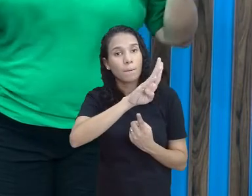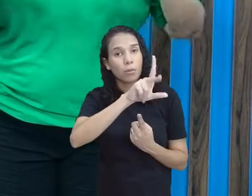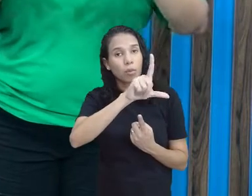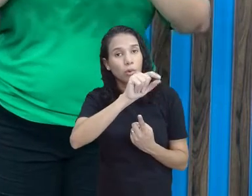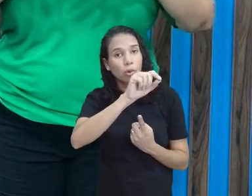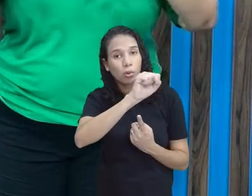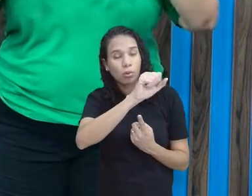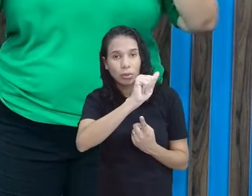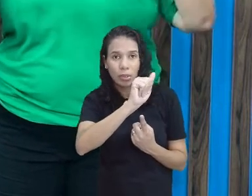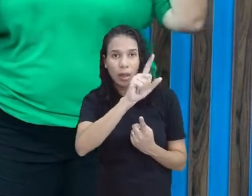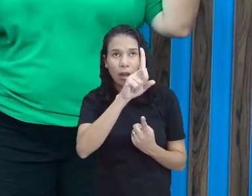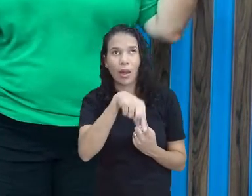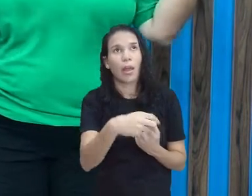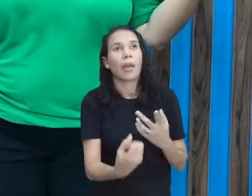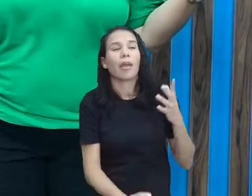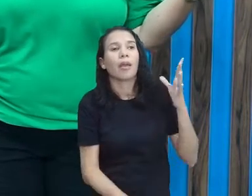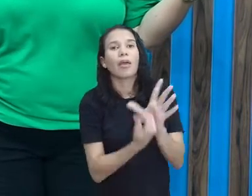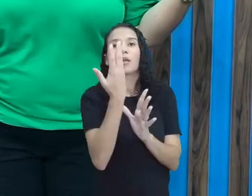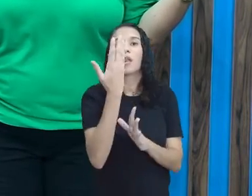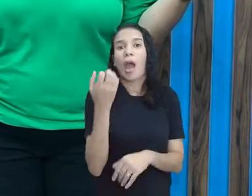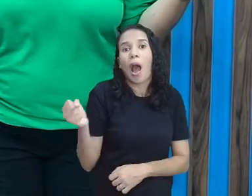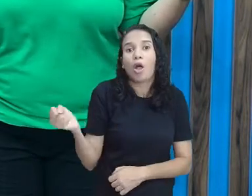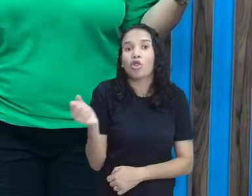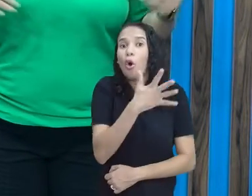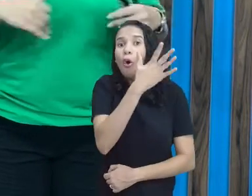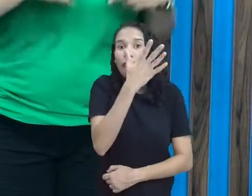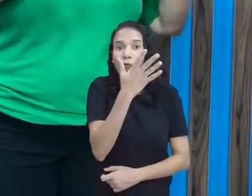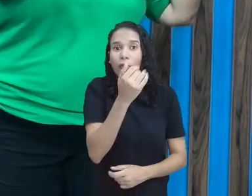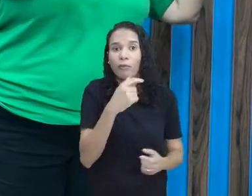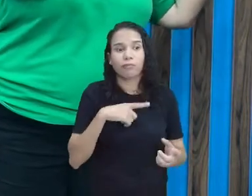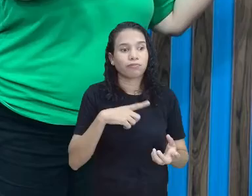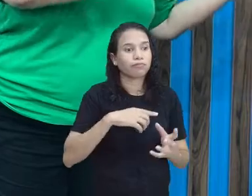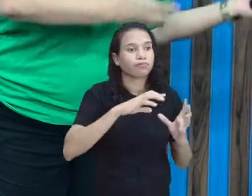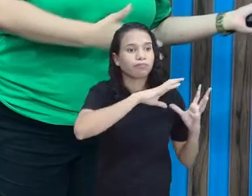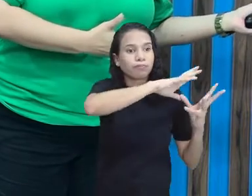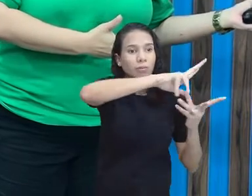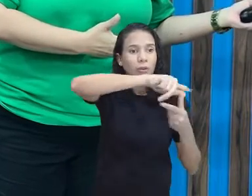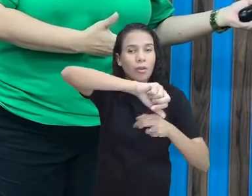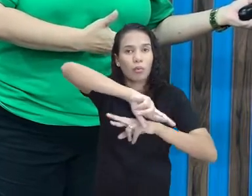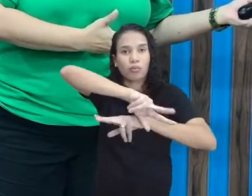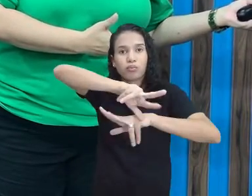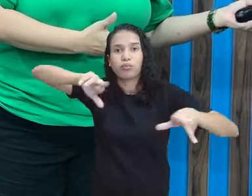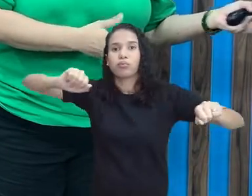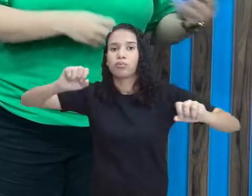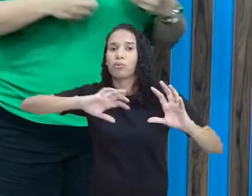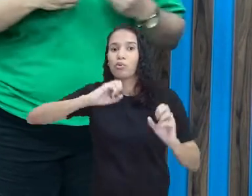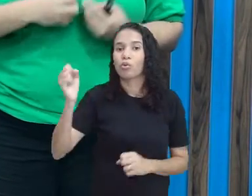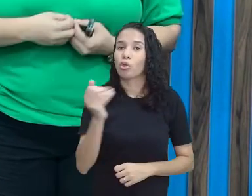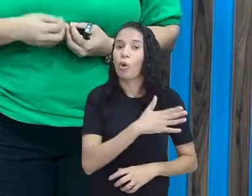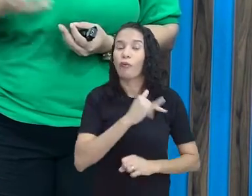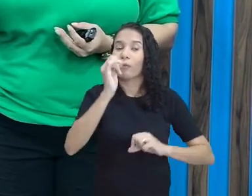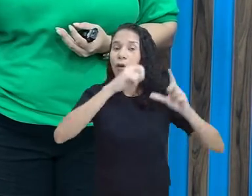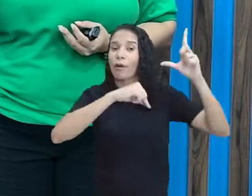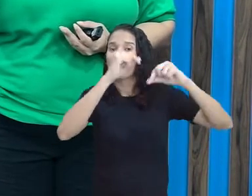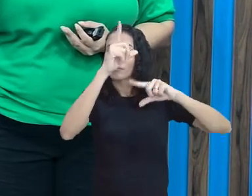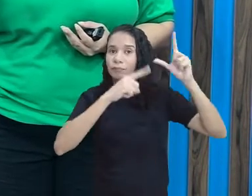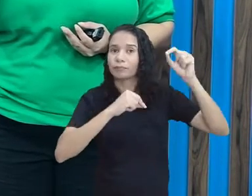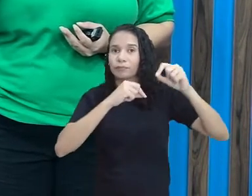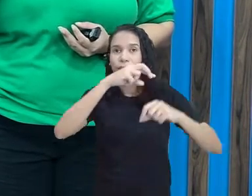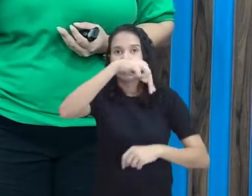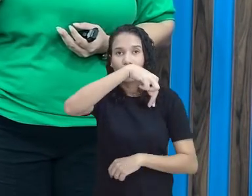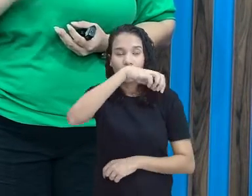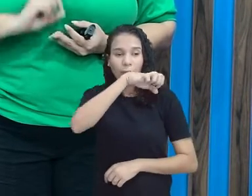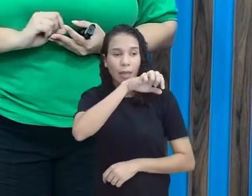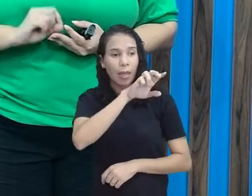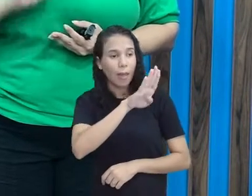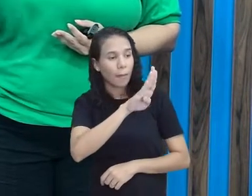gente? Seria o início de uma nova vida para várias outras estrelas, né? Porque através da nebulosa,